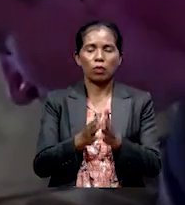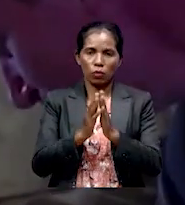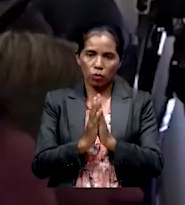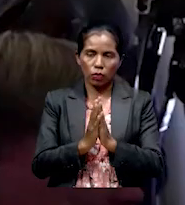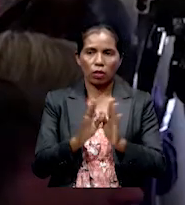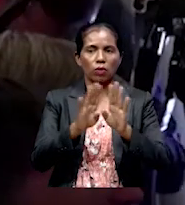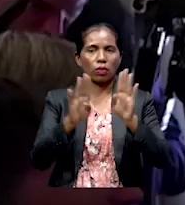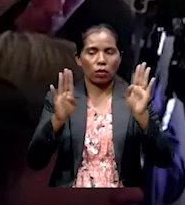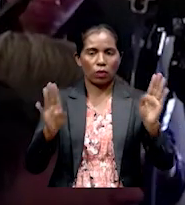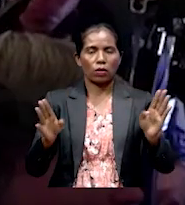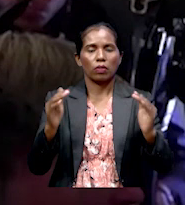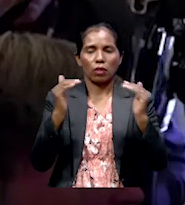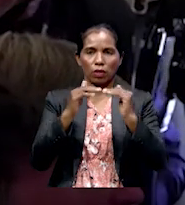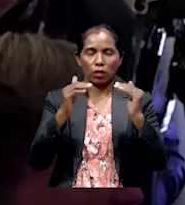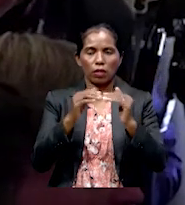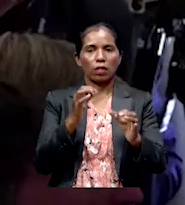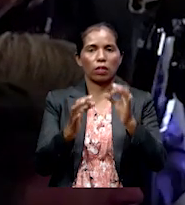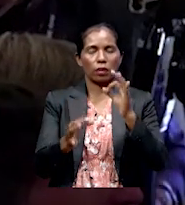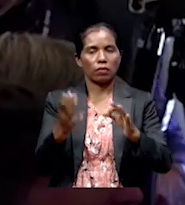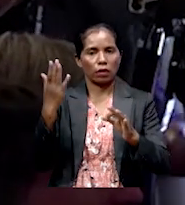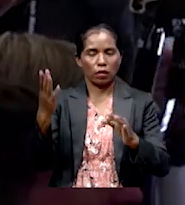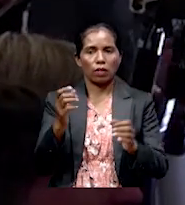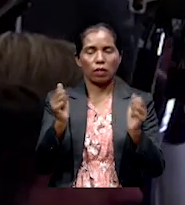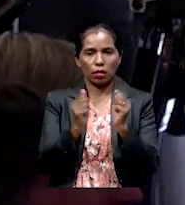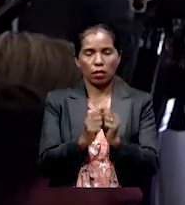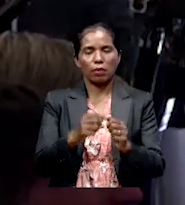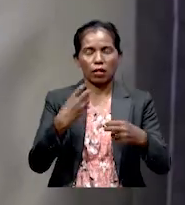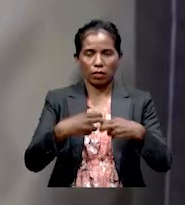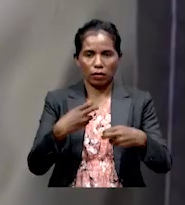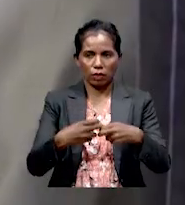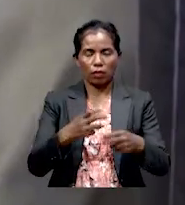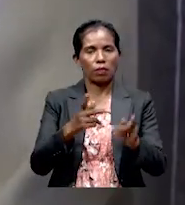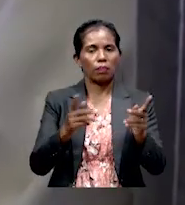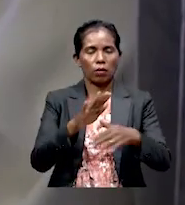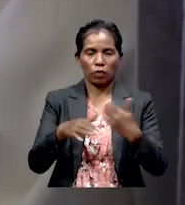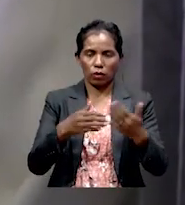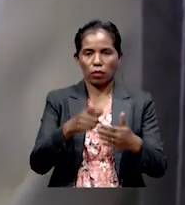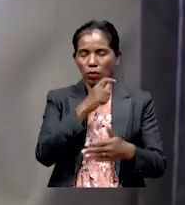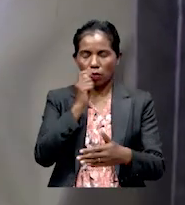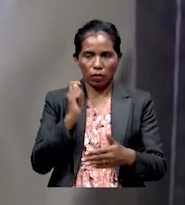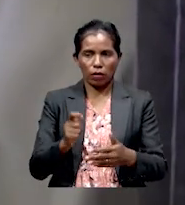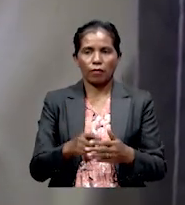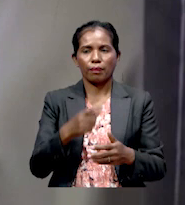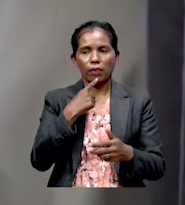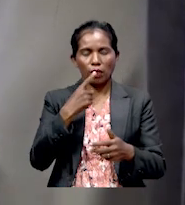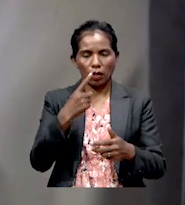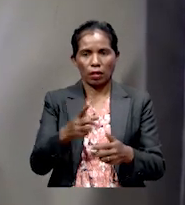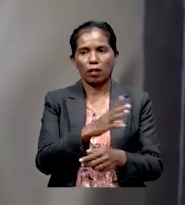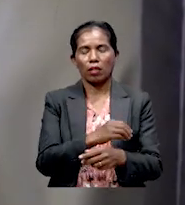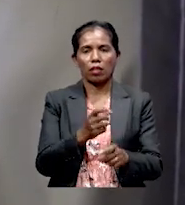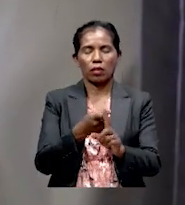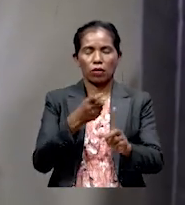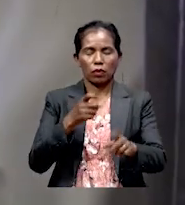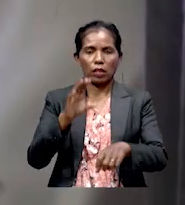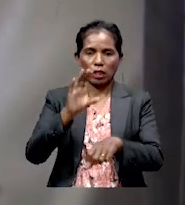tu loca evento diálogo, mas que ida na impressão, também ser difícil para parte da Ucrânia. Nem expressa princípio de guerra justa, a